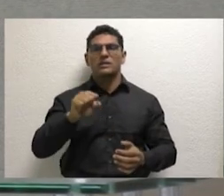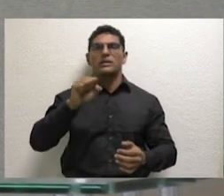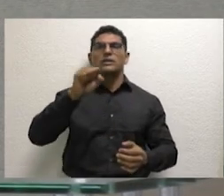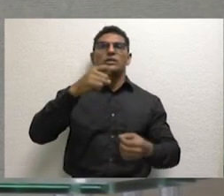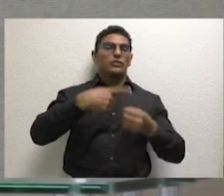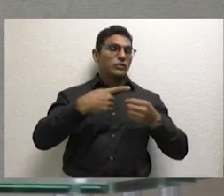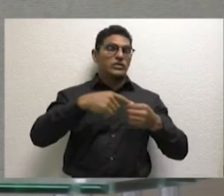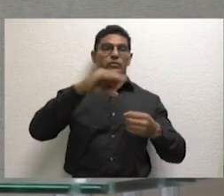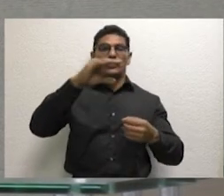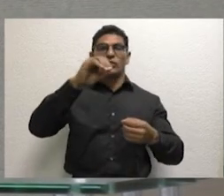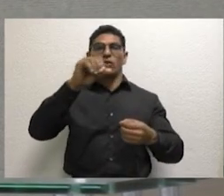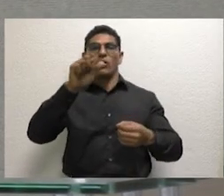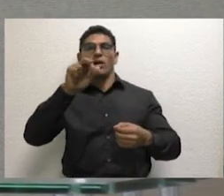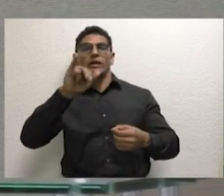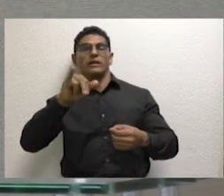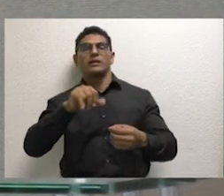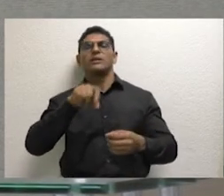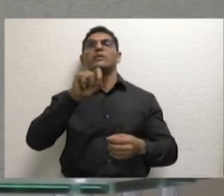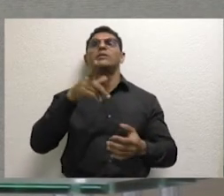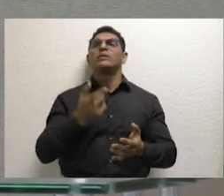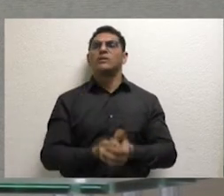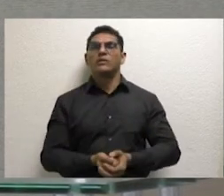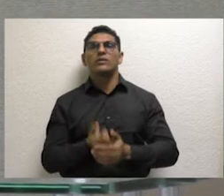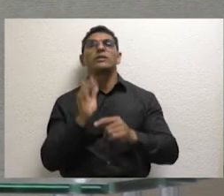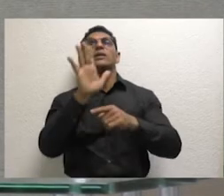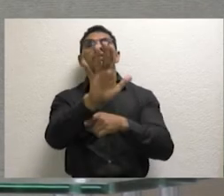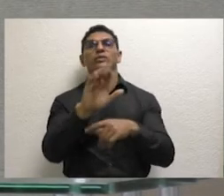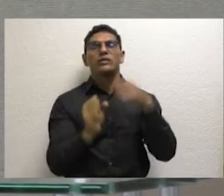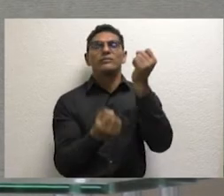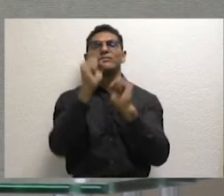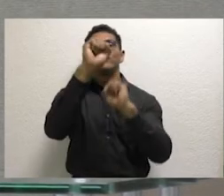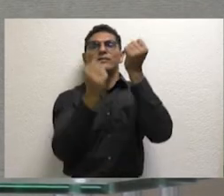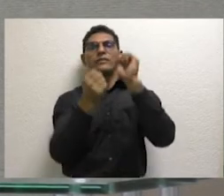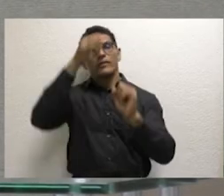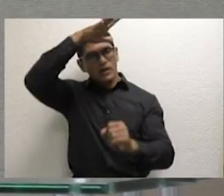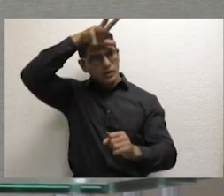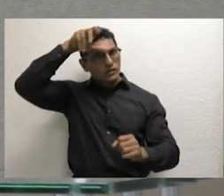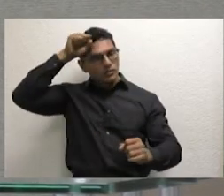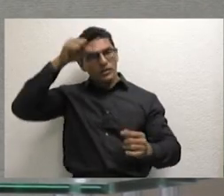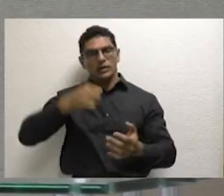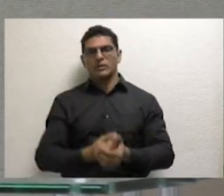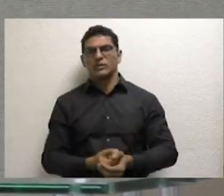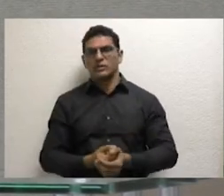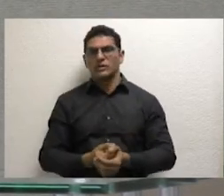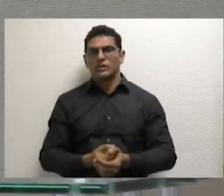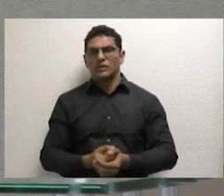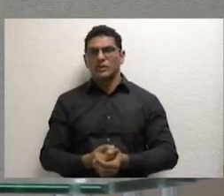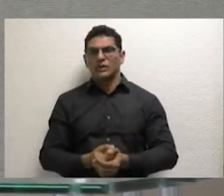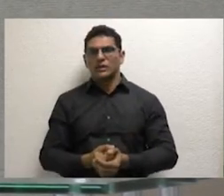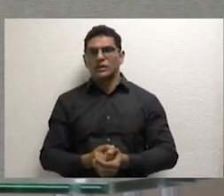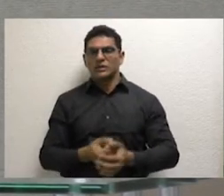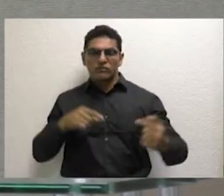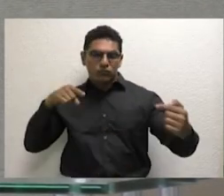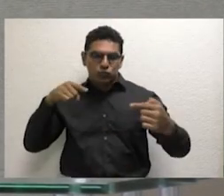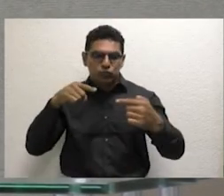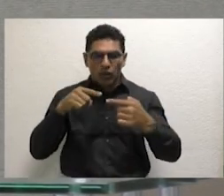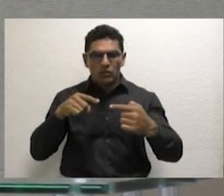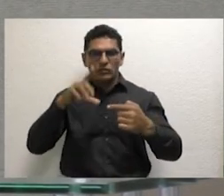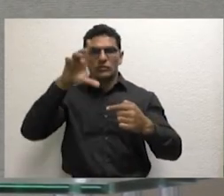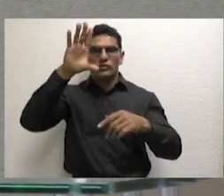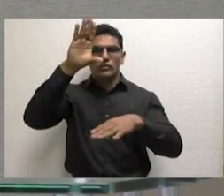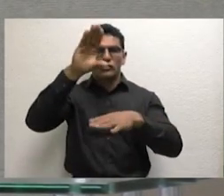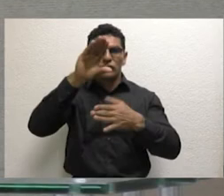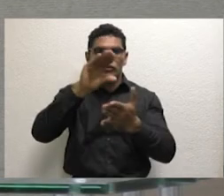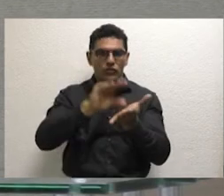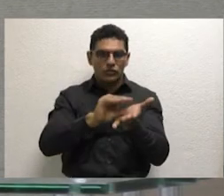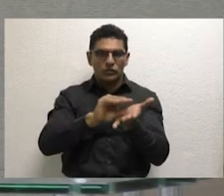que que realmente contribuiu para a indústria da Zona Franca de Manaus essa matriz energética ela diminuiu o custo ou não